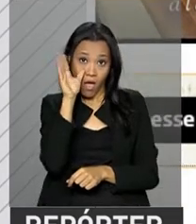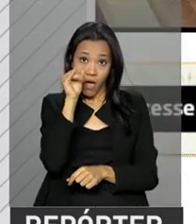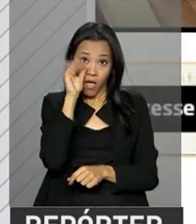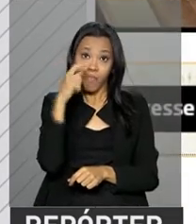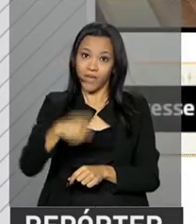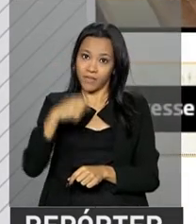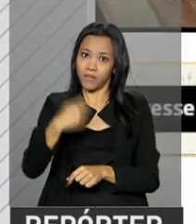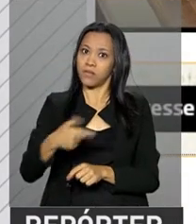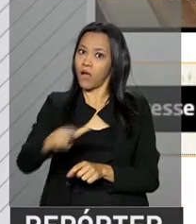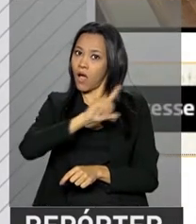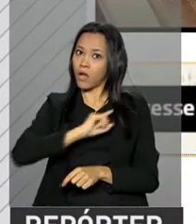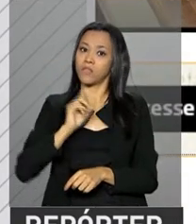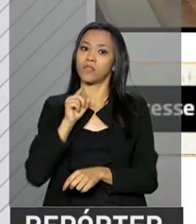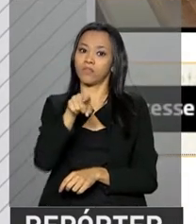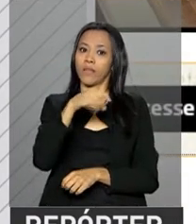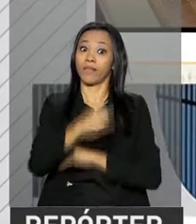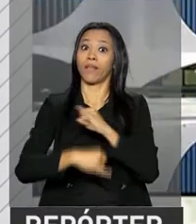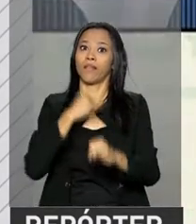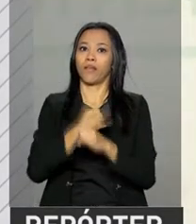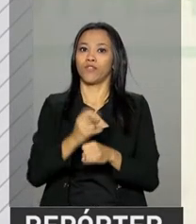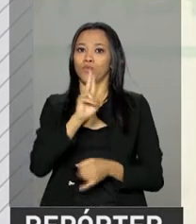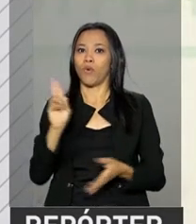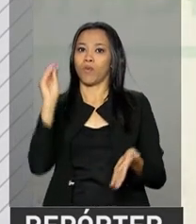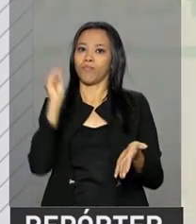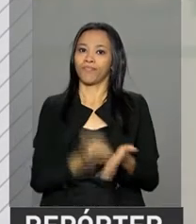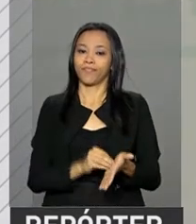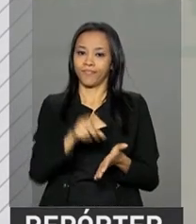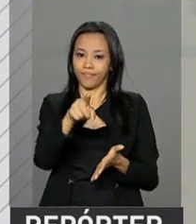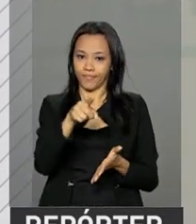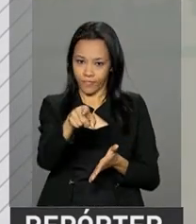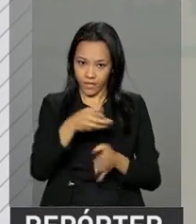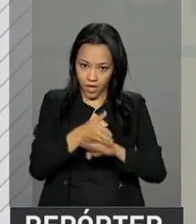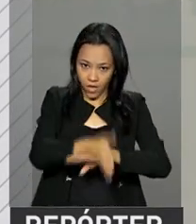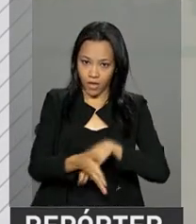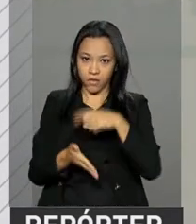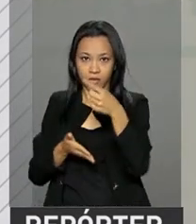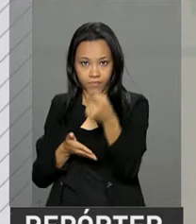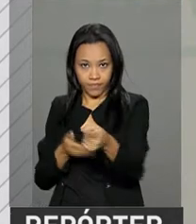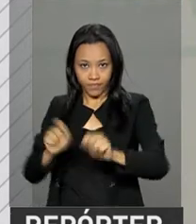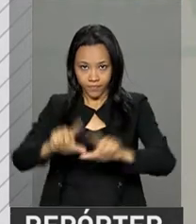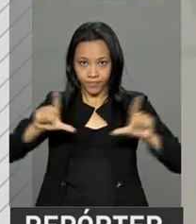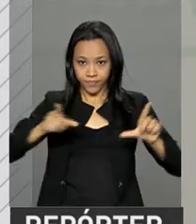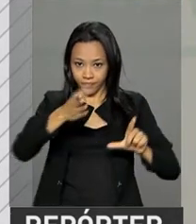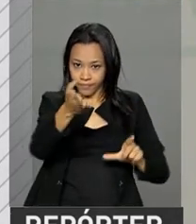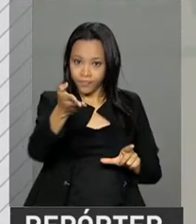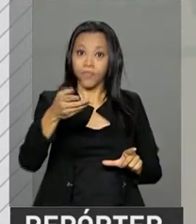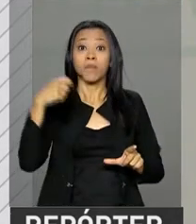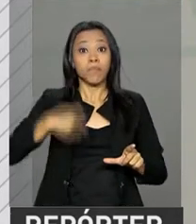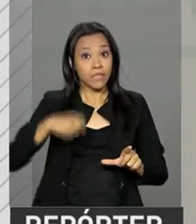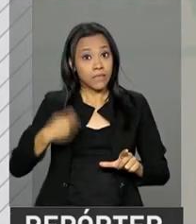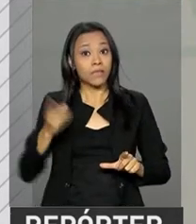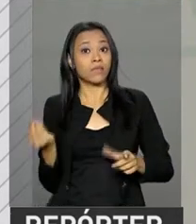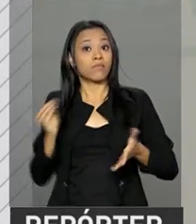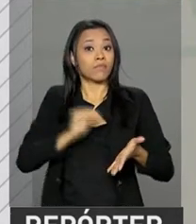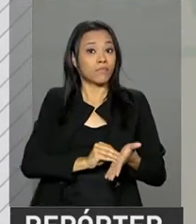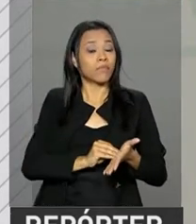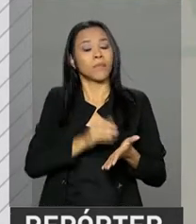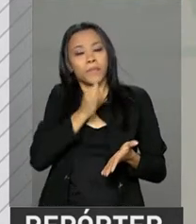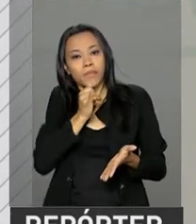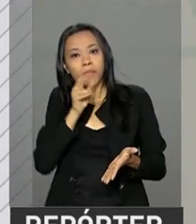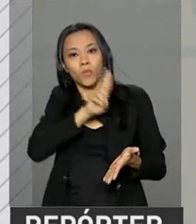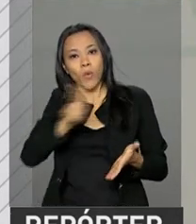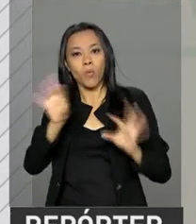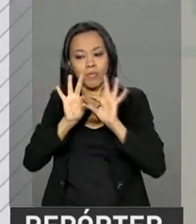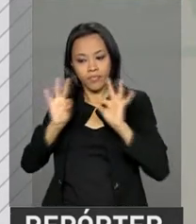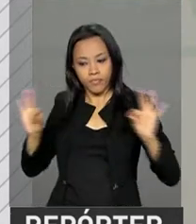precisa fazer o agendamento pela internet no site do palácio do planalto é necessário informar dados como nome